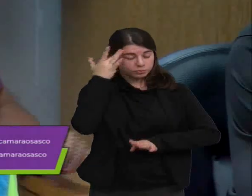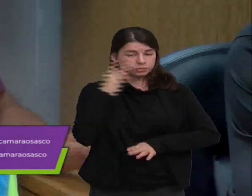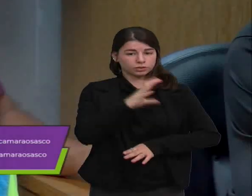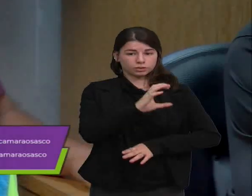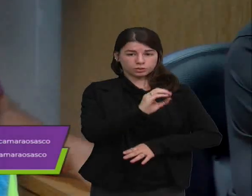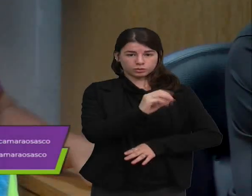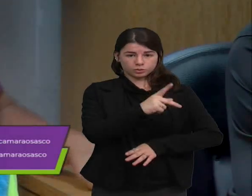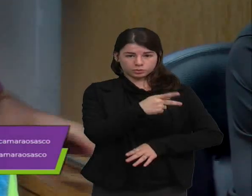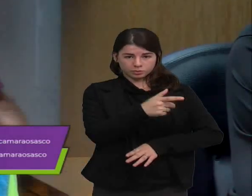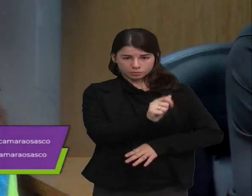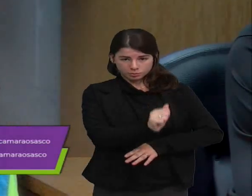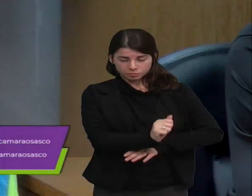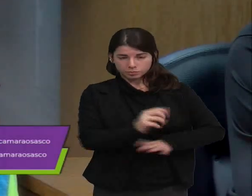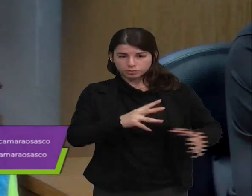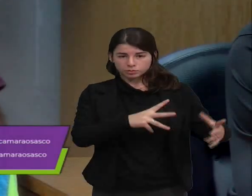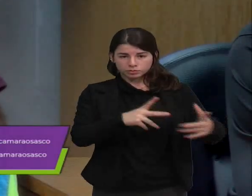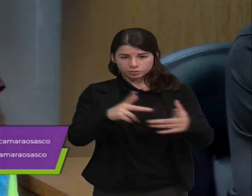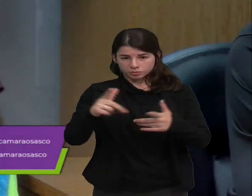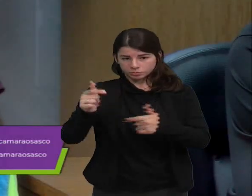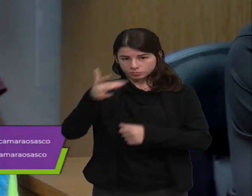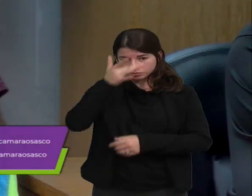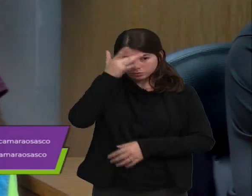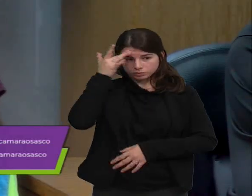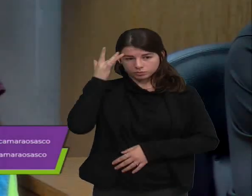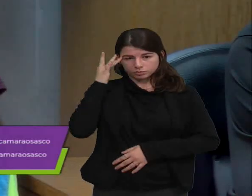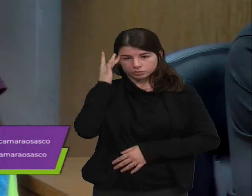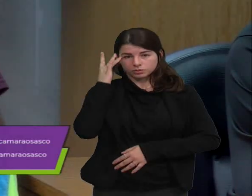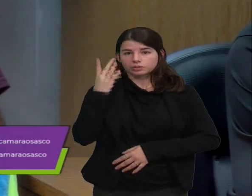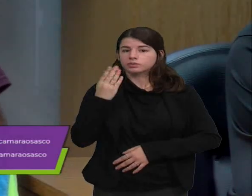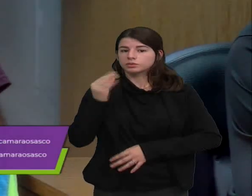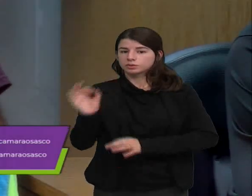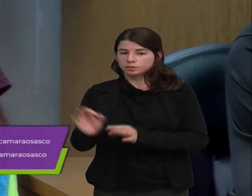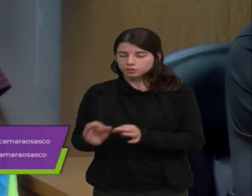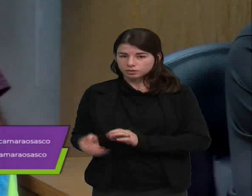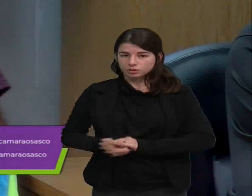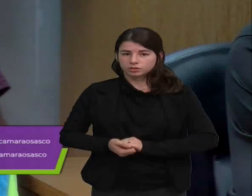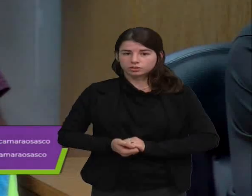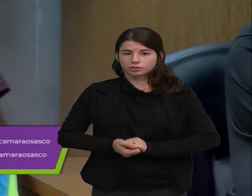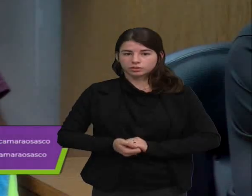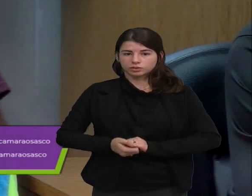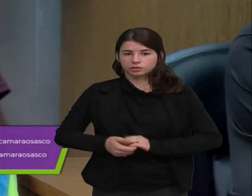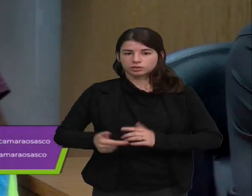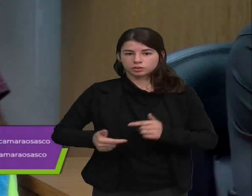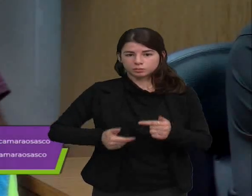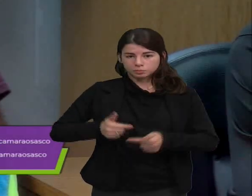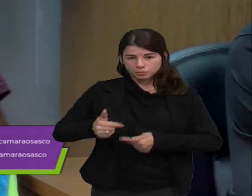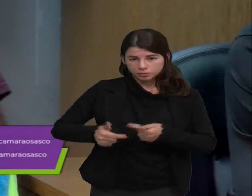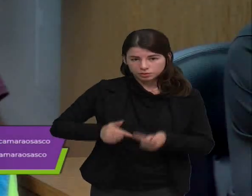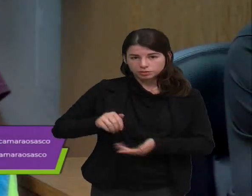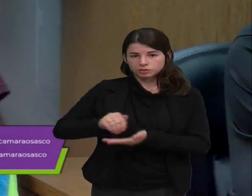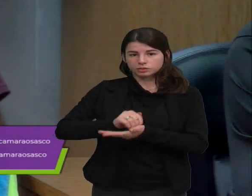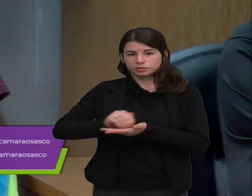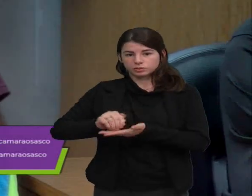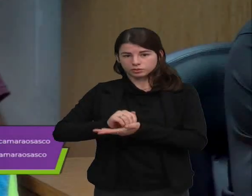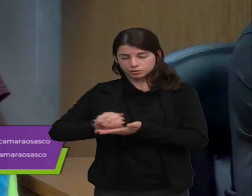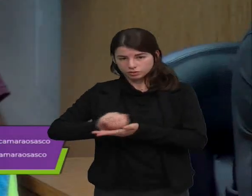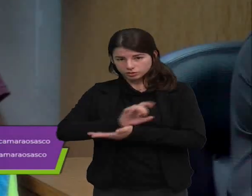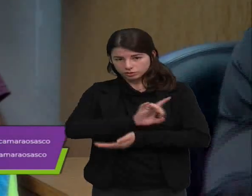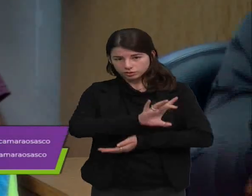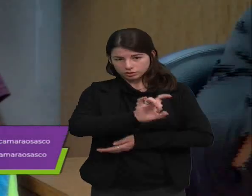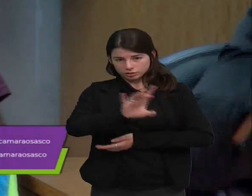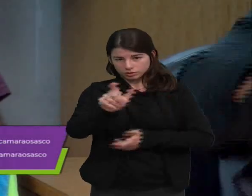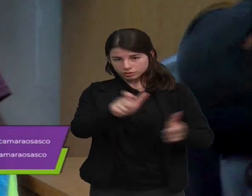cerimonial a todos os funcionários que fazem a Câmara funcionar a assessoria dos nossos gabinetes que são